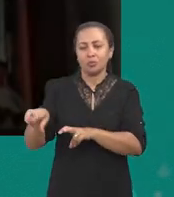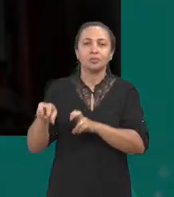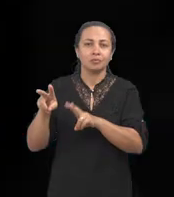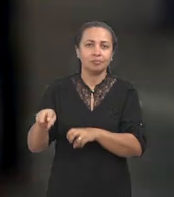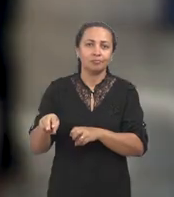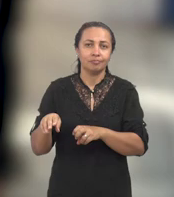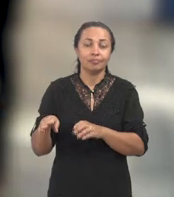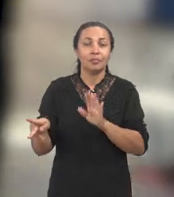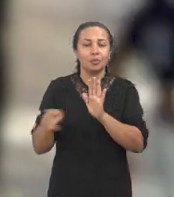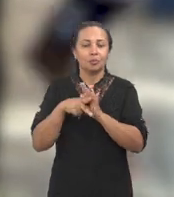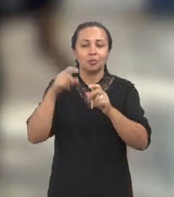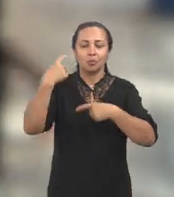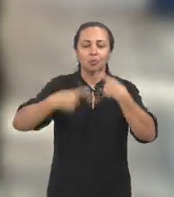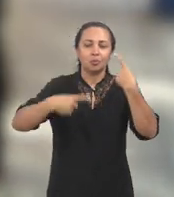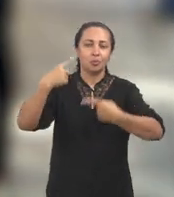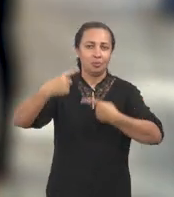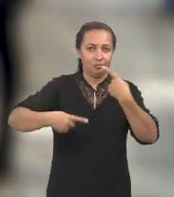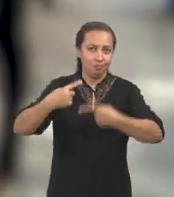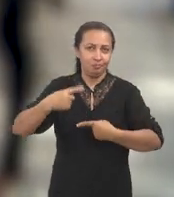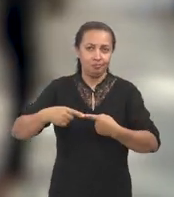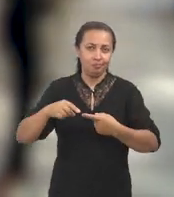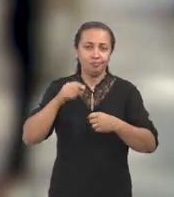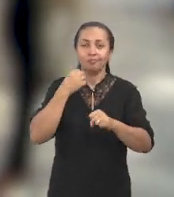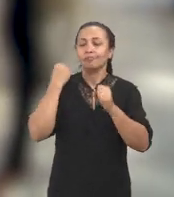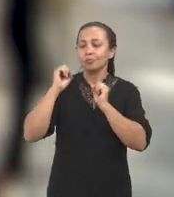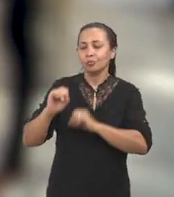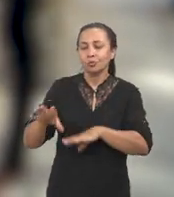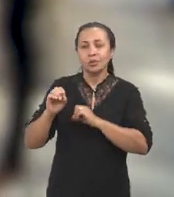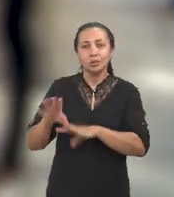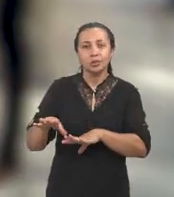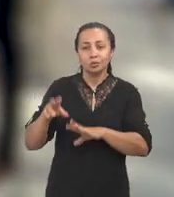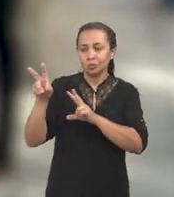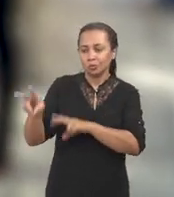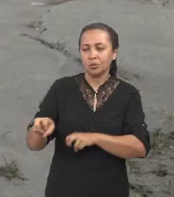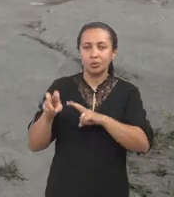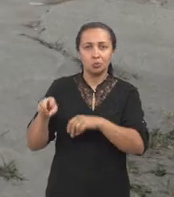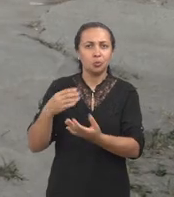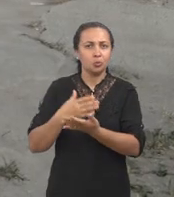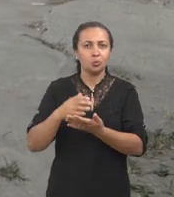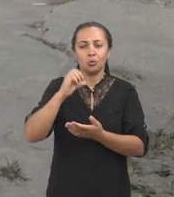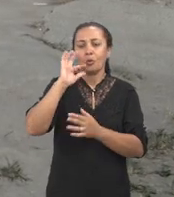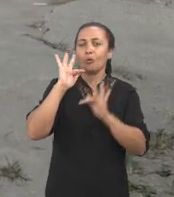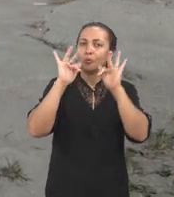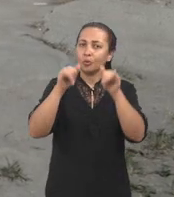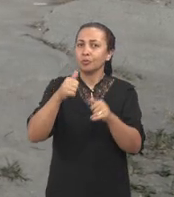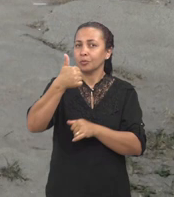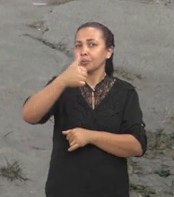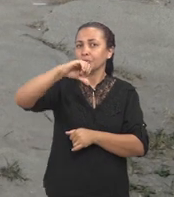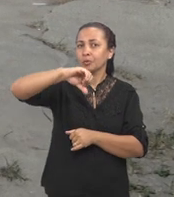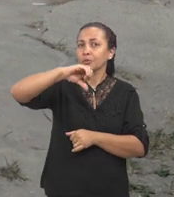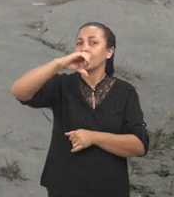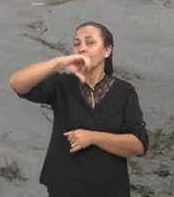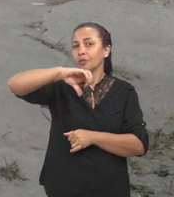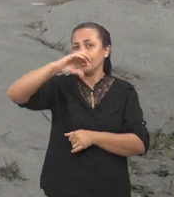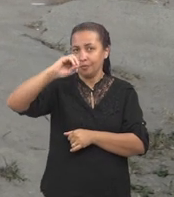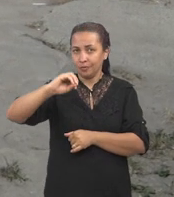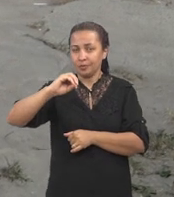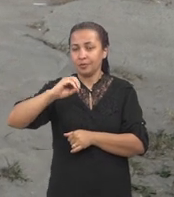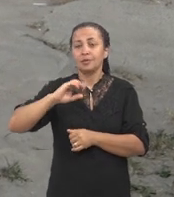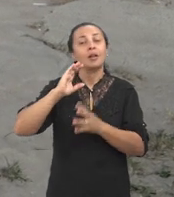e o próprio debate da Educação do campo que foi iniciado no final dos anos 90 vem a